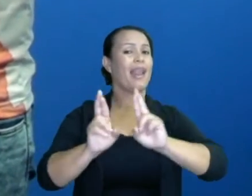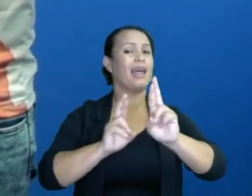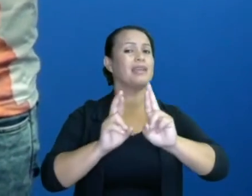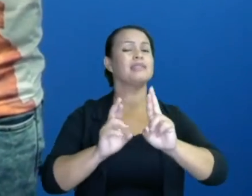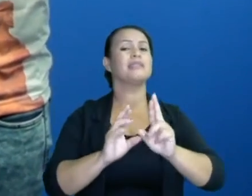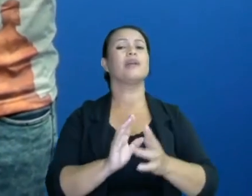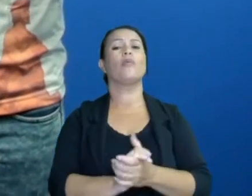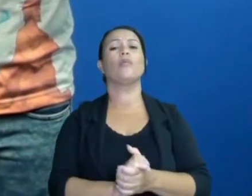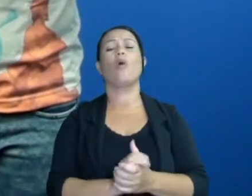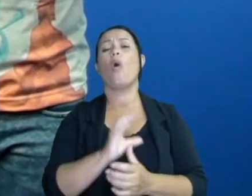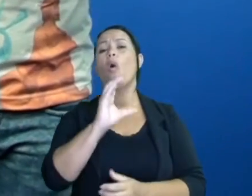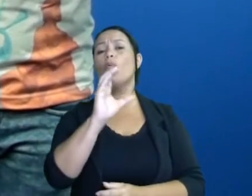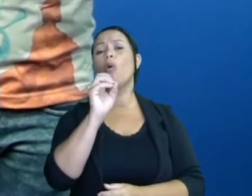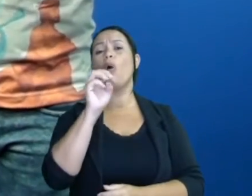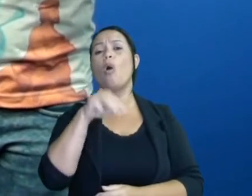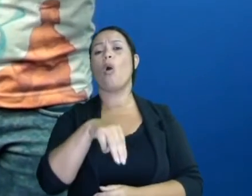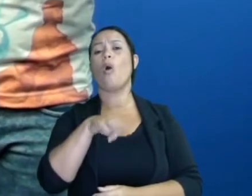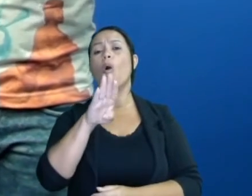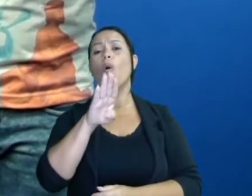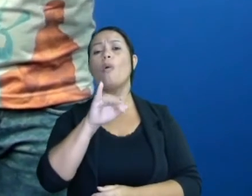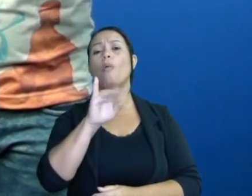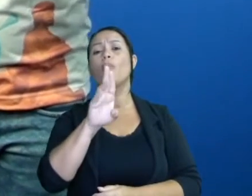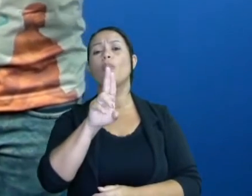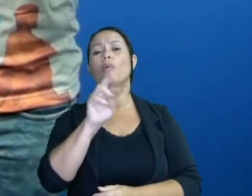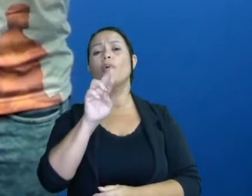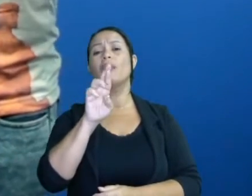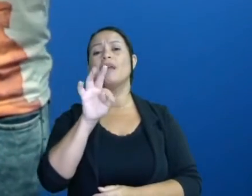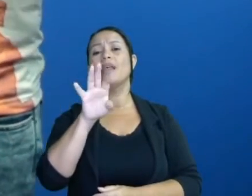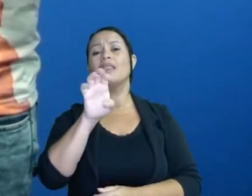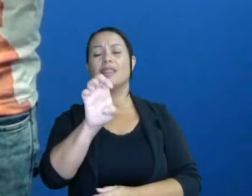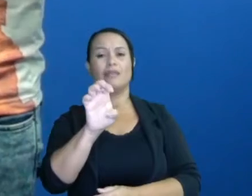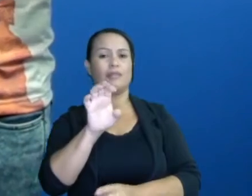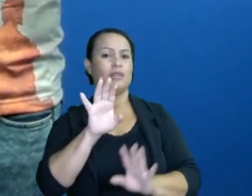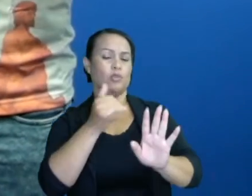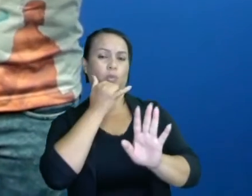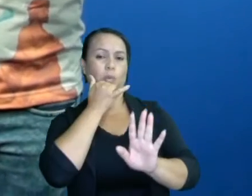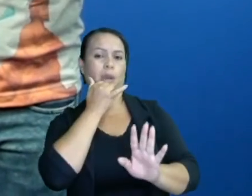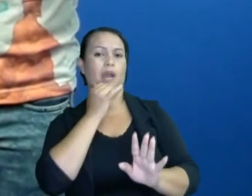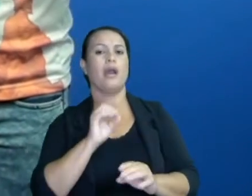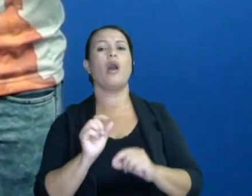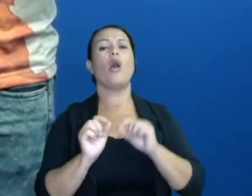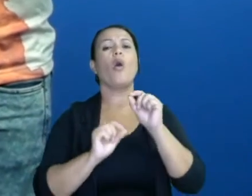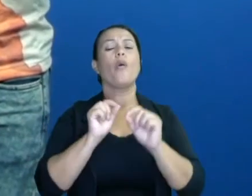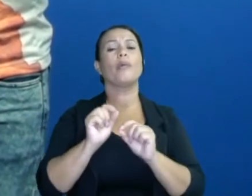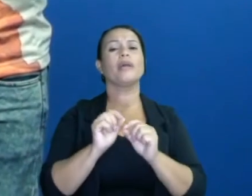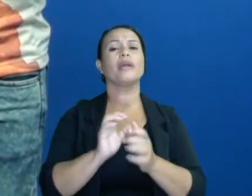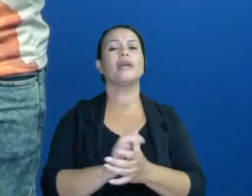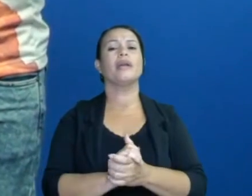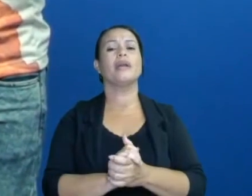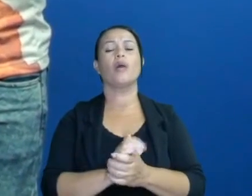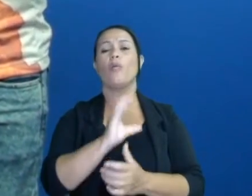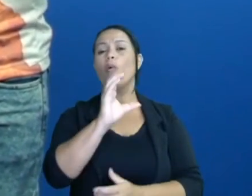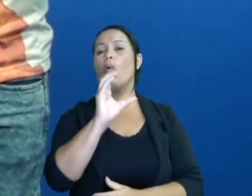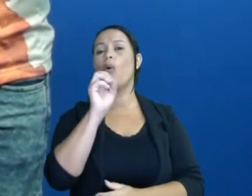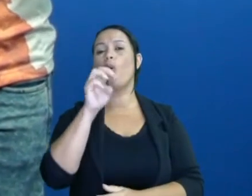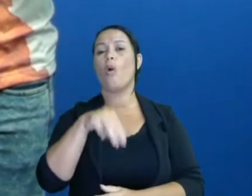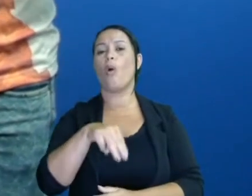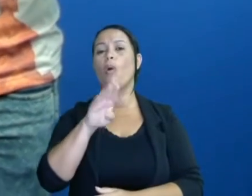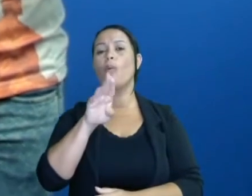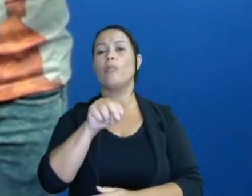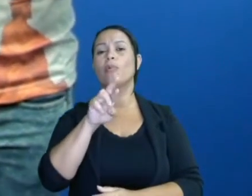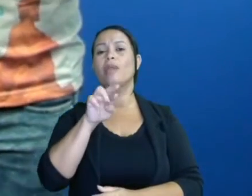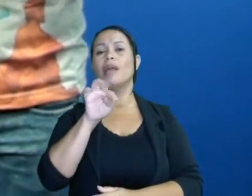como comburente, né? Como combustível. Aliás, como um comburente na reação